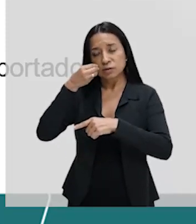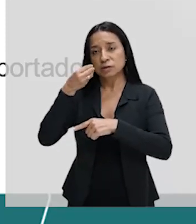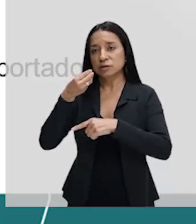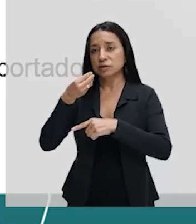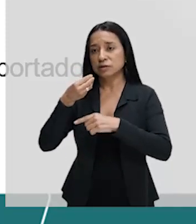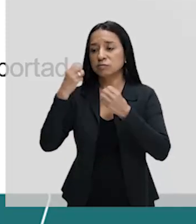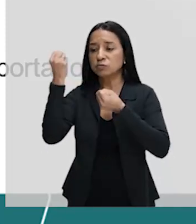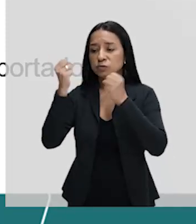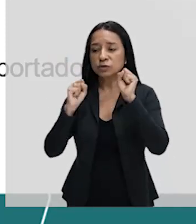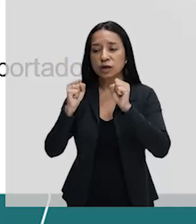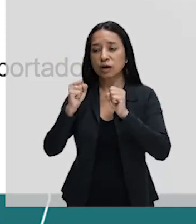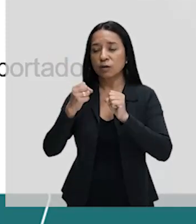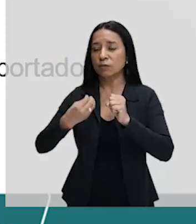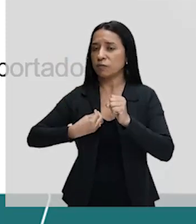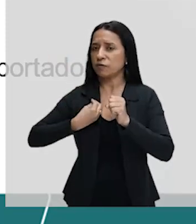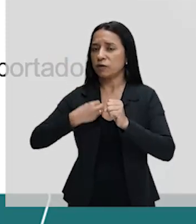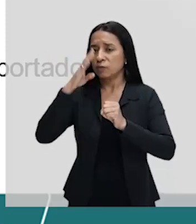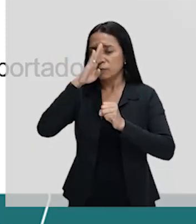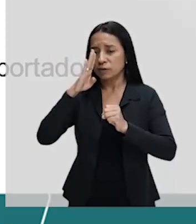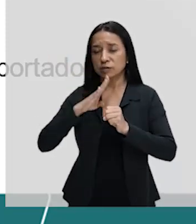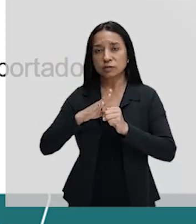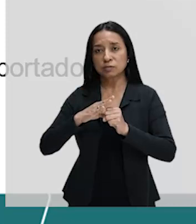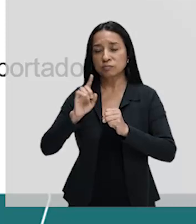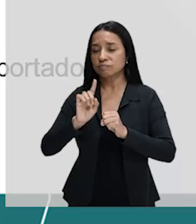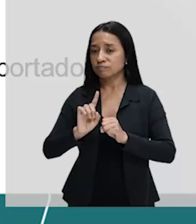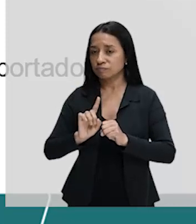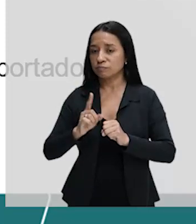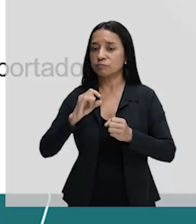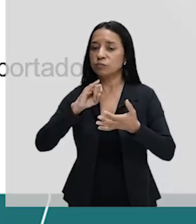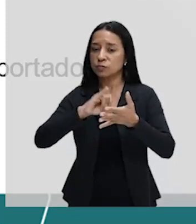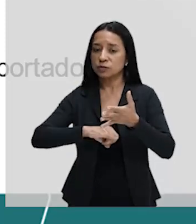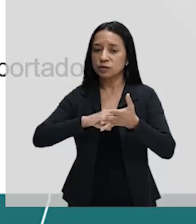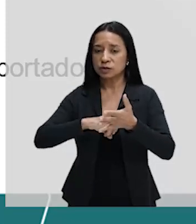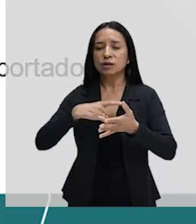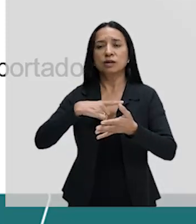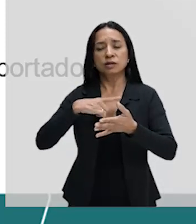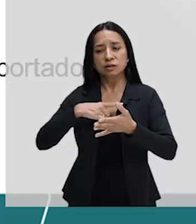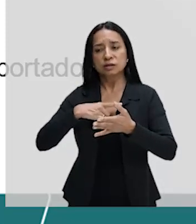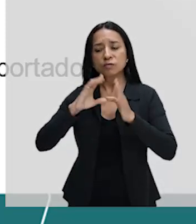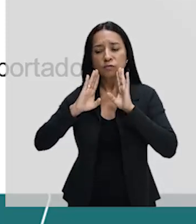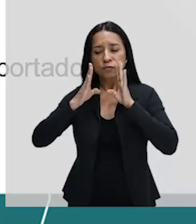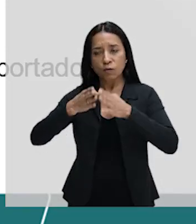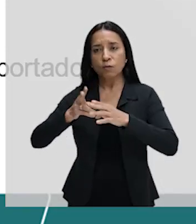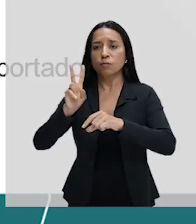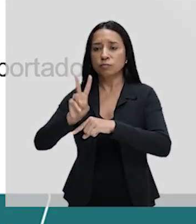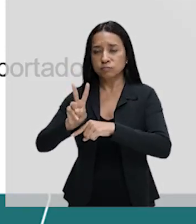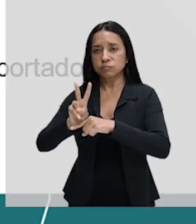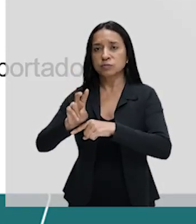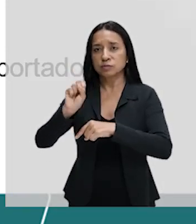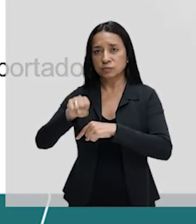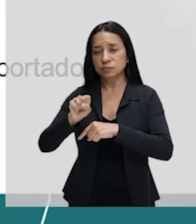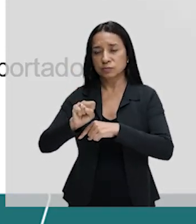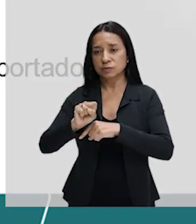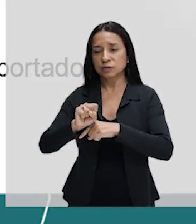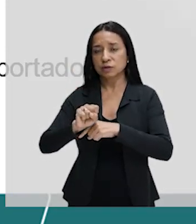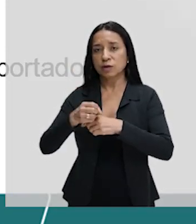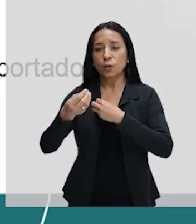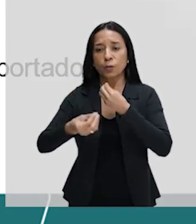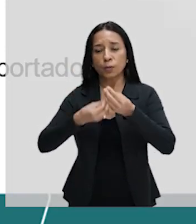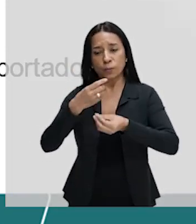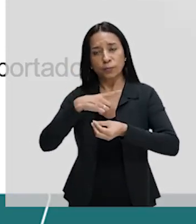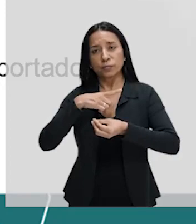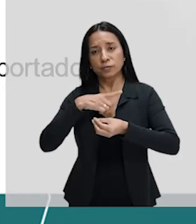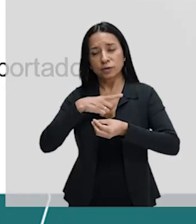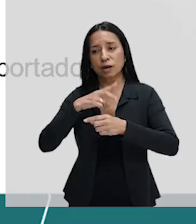que o Brasil está vivendo. Não. Mas essa tarifa ela teve um certo caráter protecionista. Pelo fato dela ter tido um